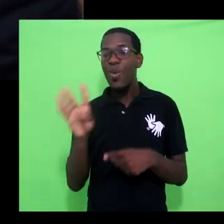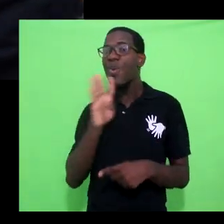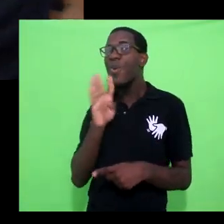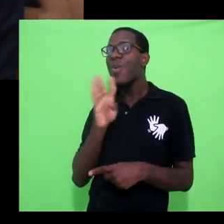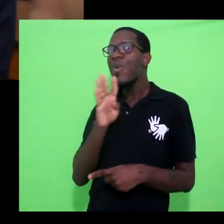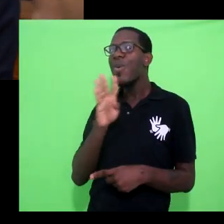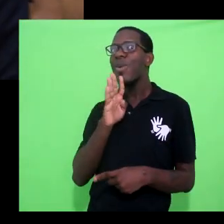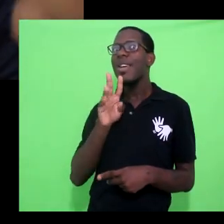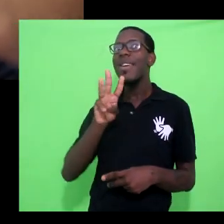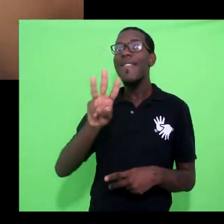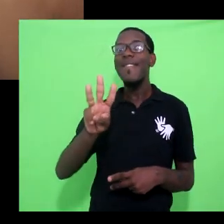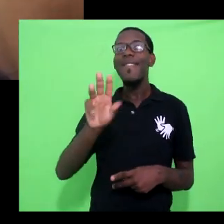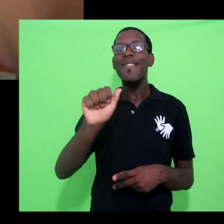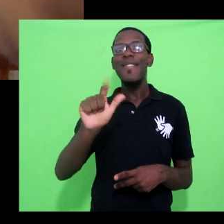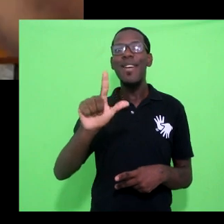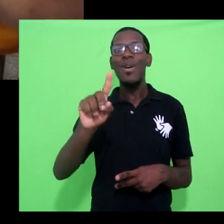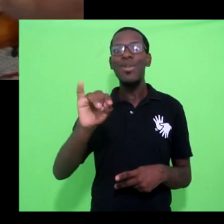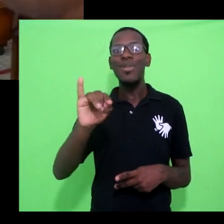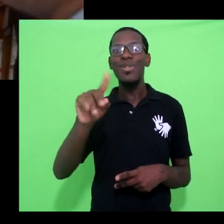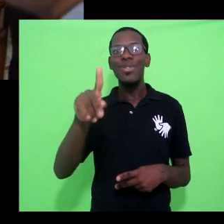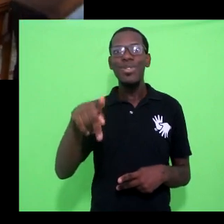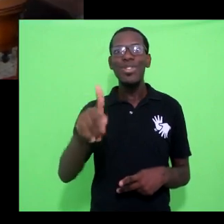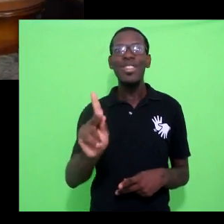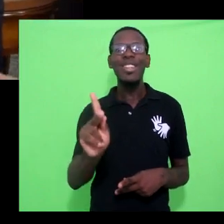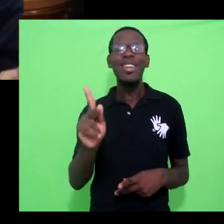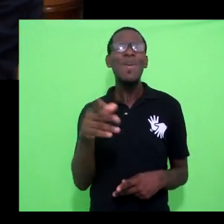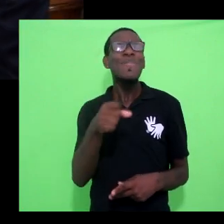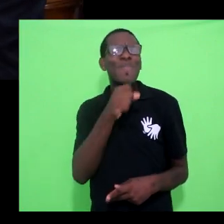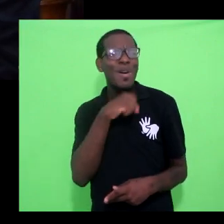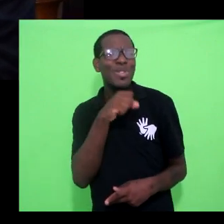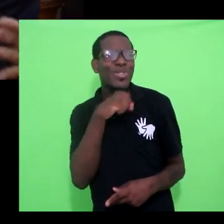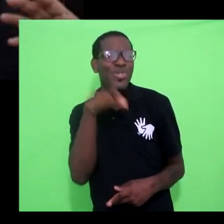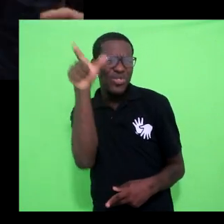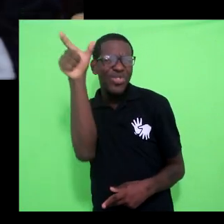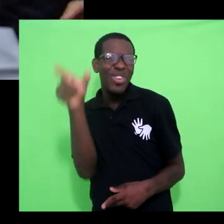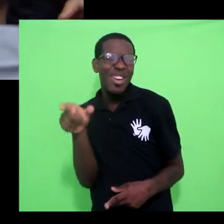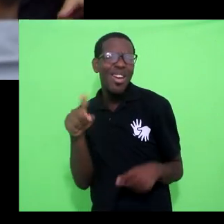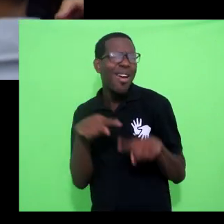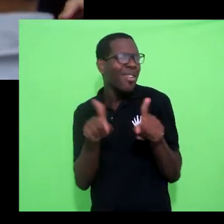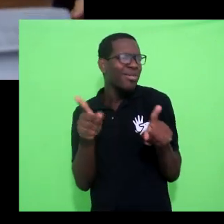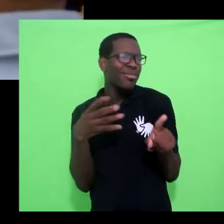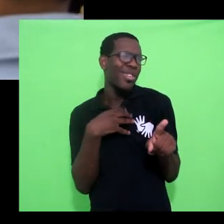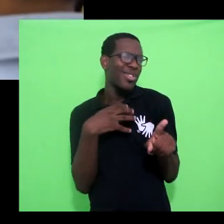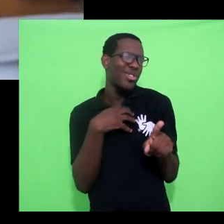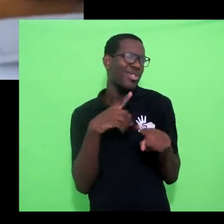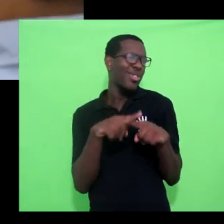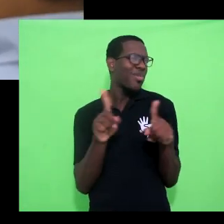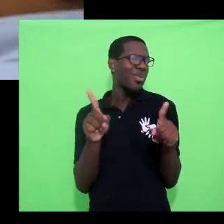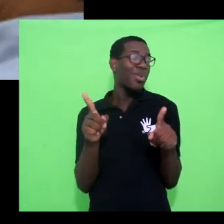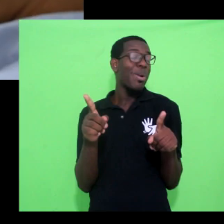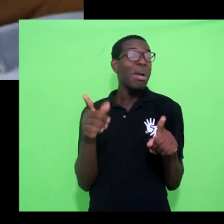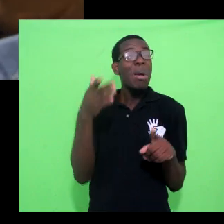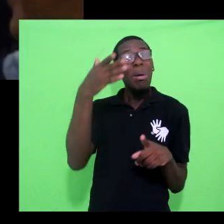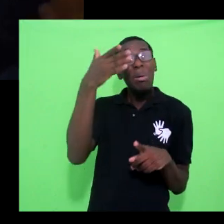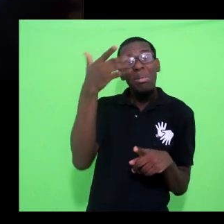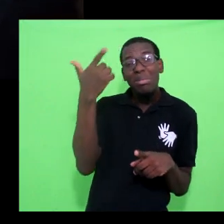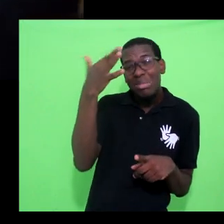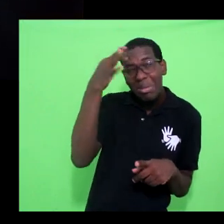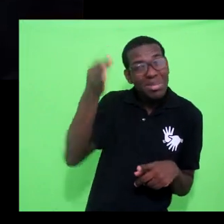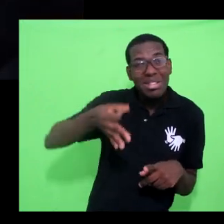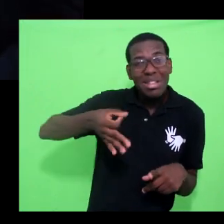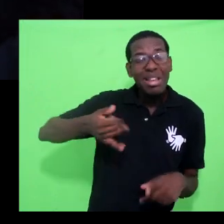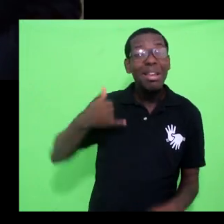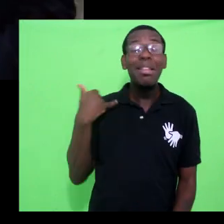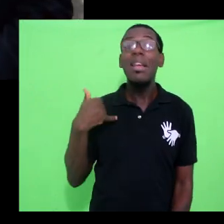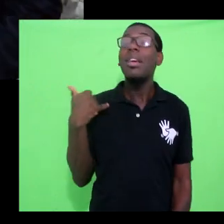vinculei mais ao Valdir. O Valdir era mais velho que vocês? Acho que não muito, eu não sei a idade dele. O Valdir era muito fechado nas